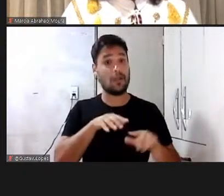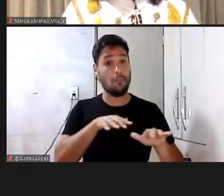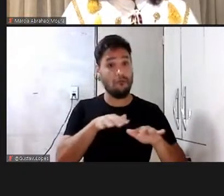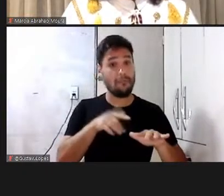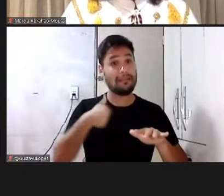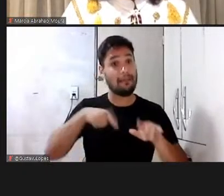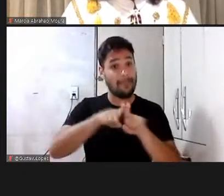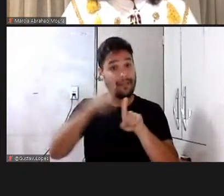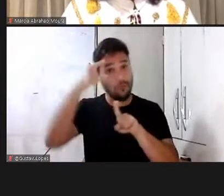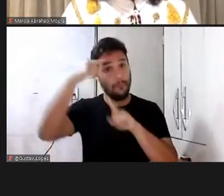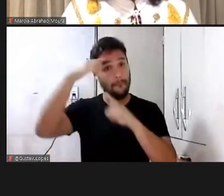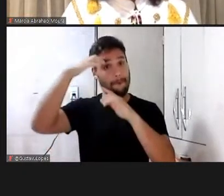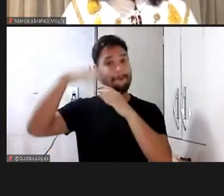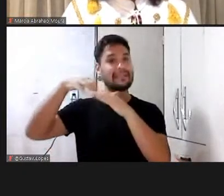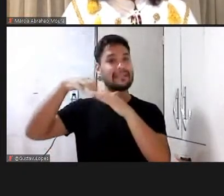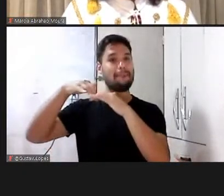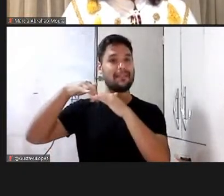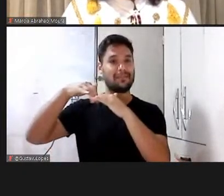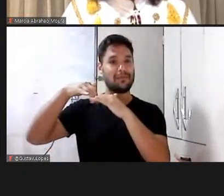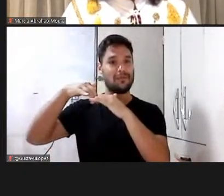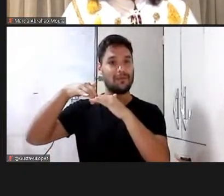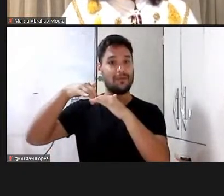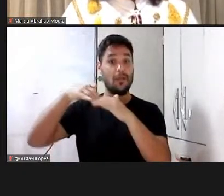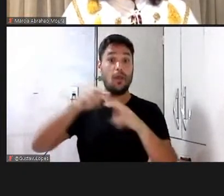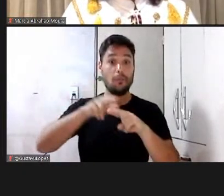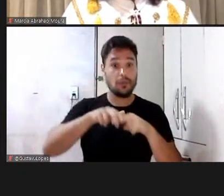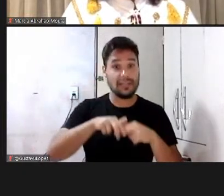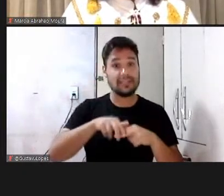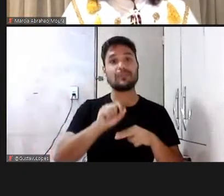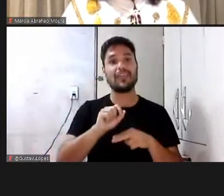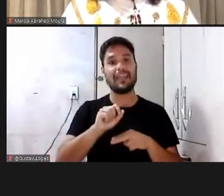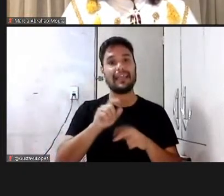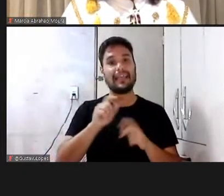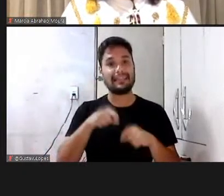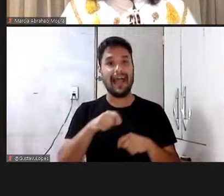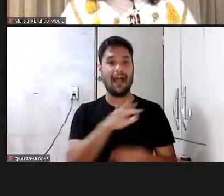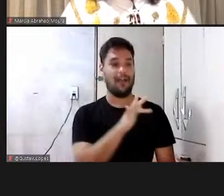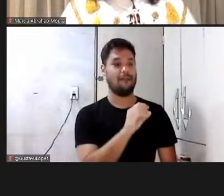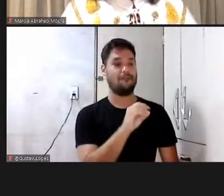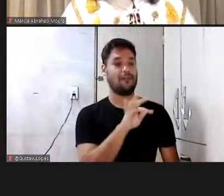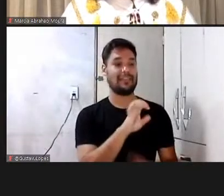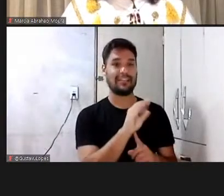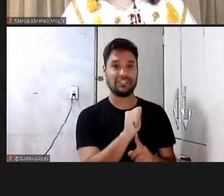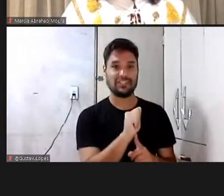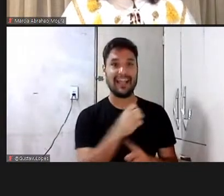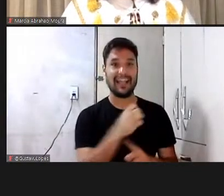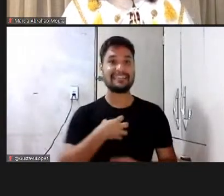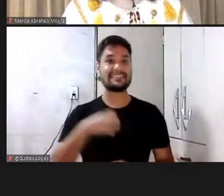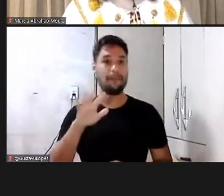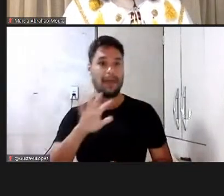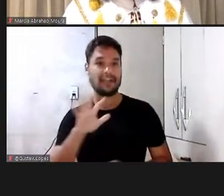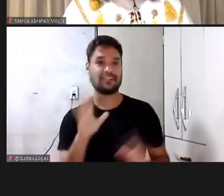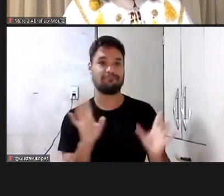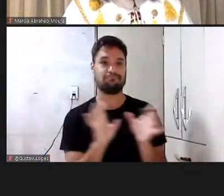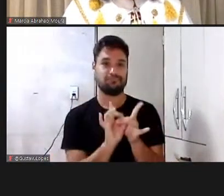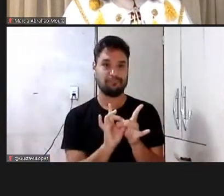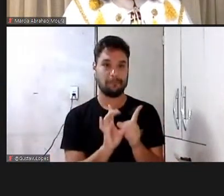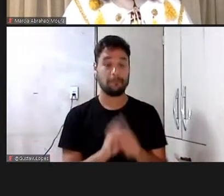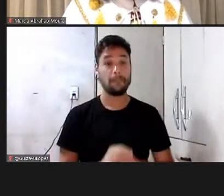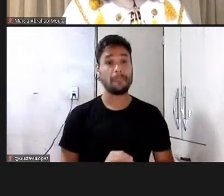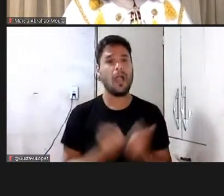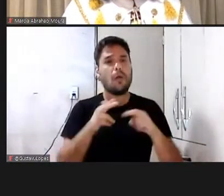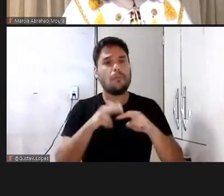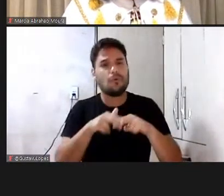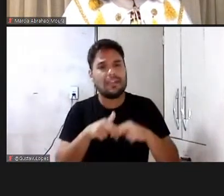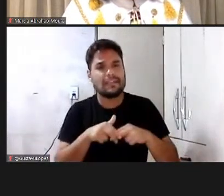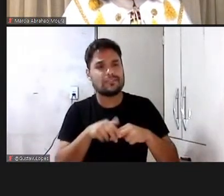pensamento, resgatando-se a perspectiva dual da relação entre fonética e semântica. Nesse contexto, abre-se o caminho